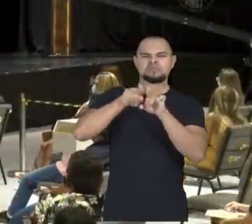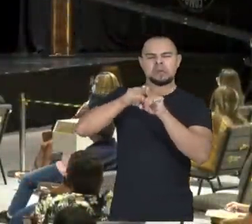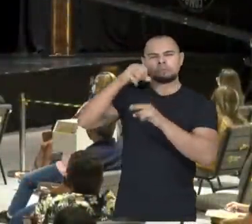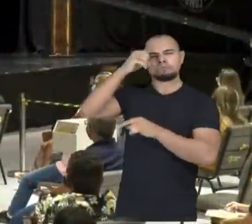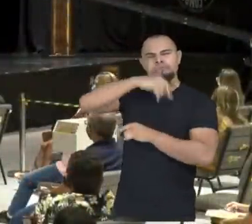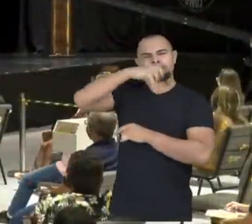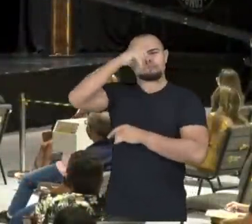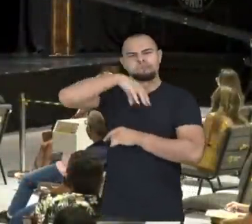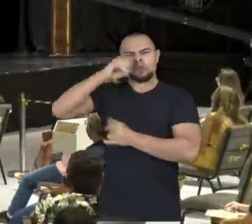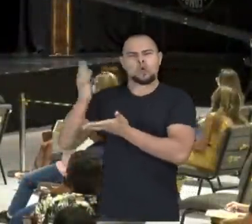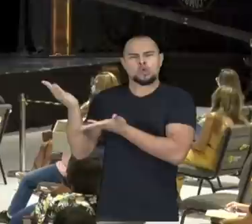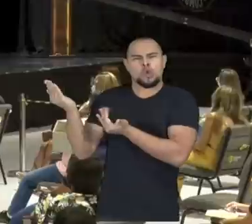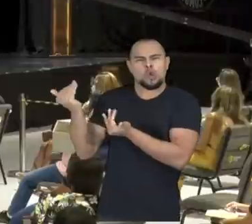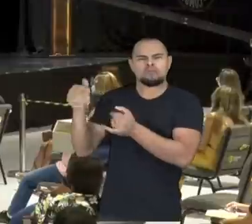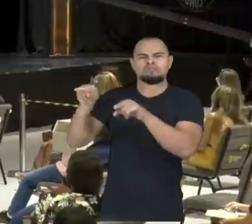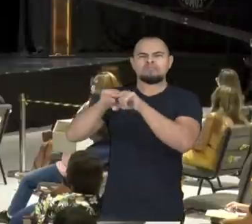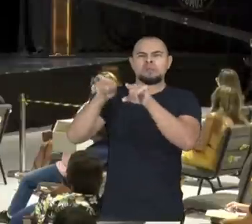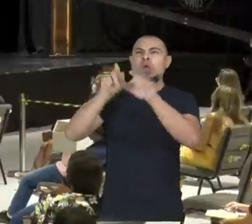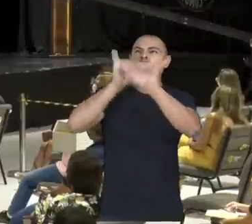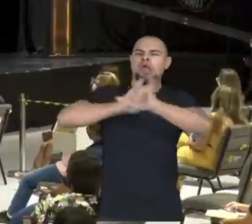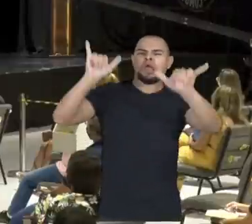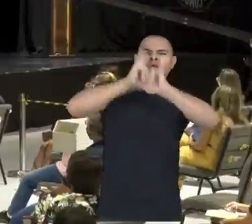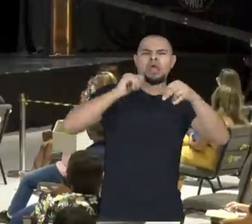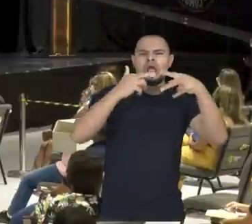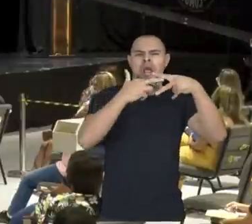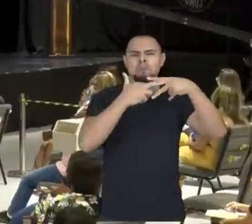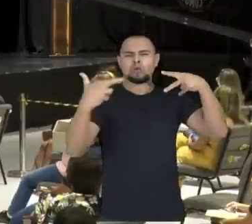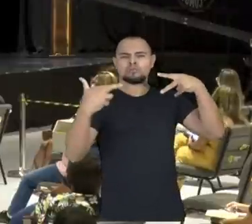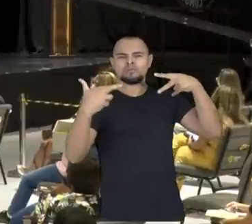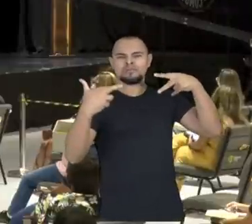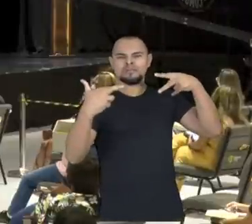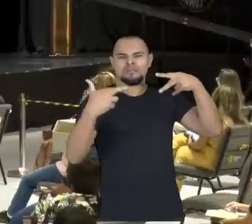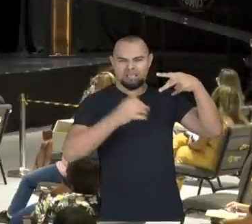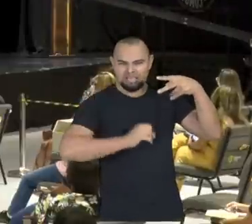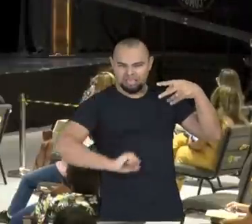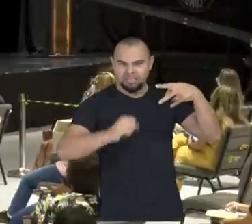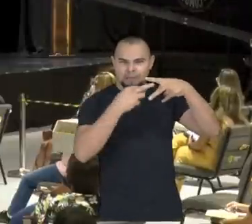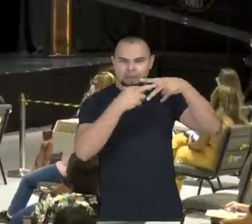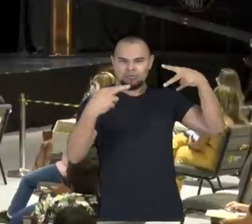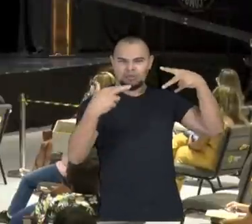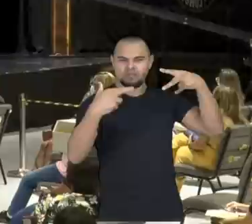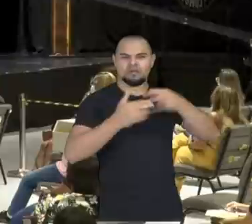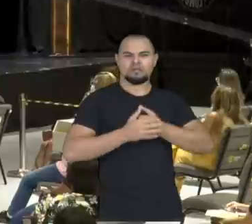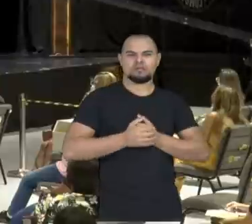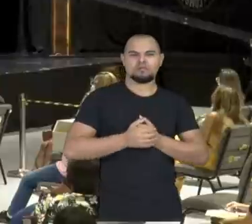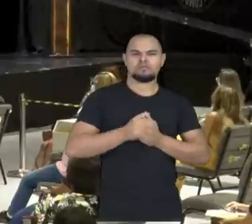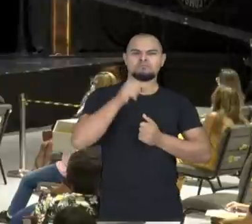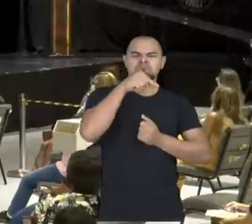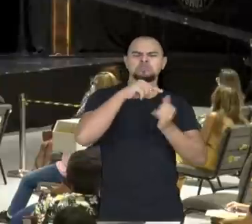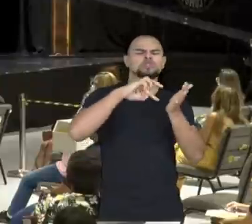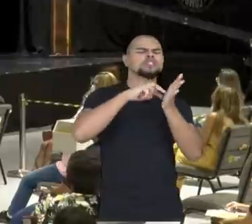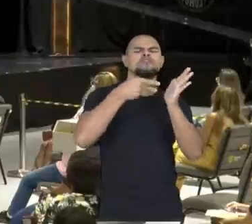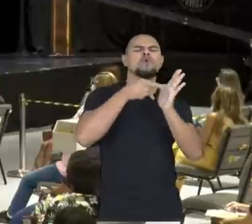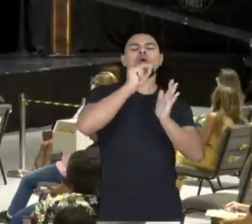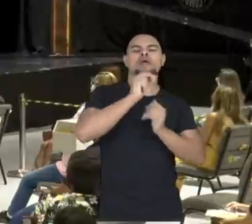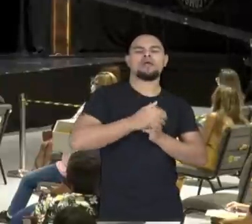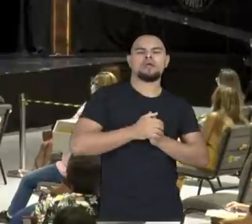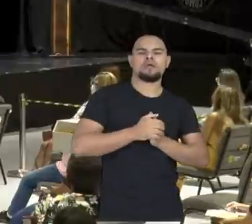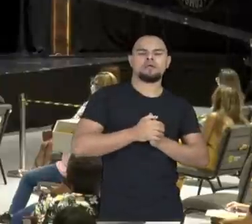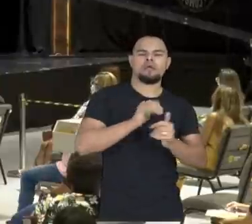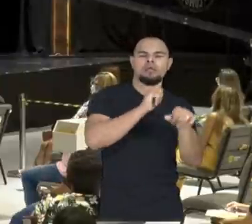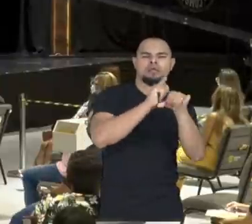nas campanhas abortistas. Tudo isso são muralhas que o